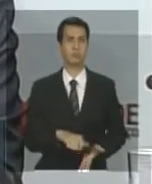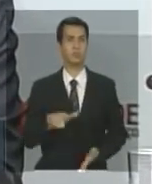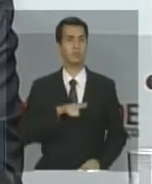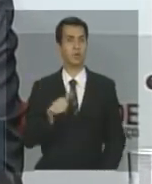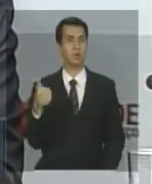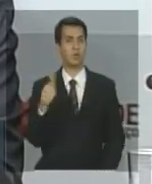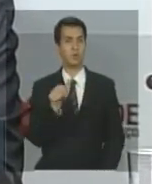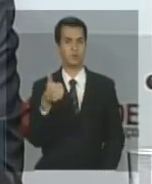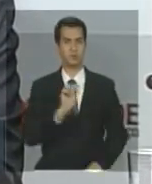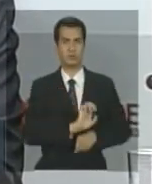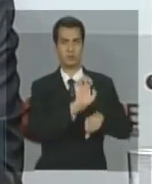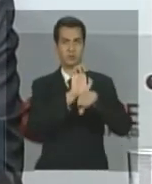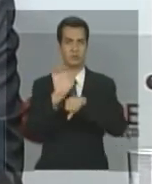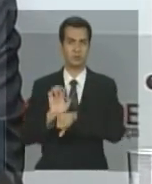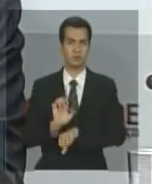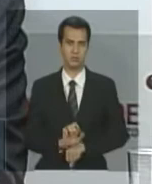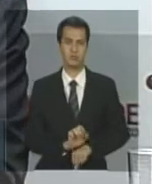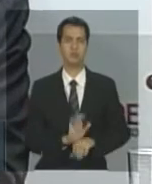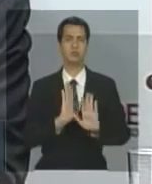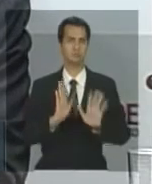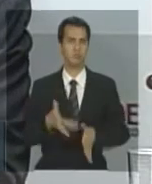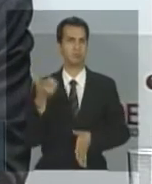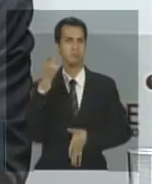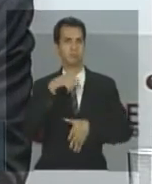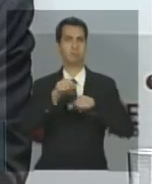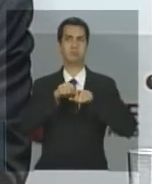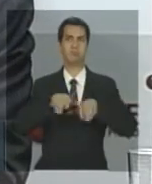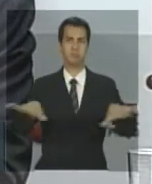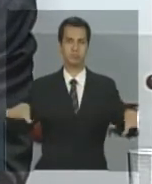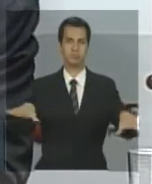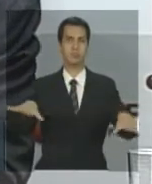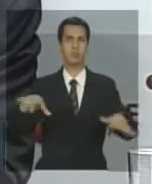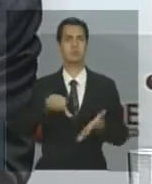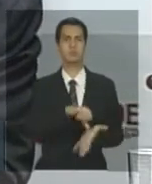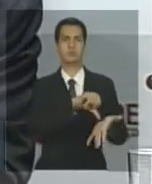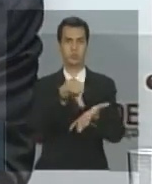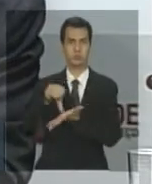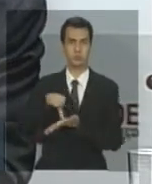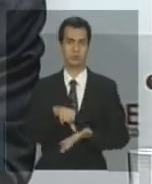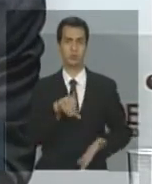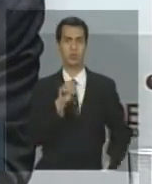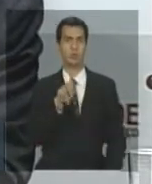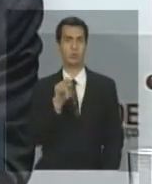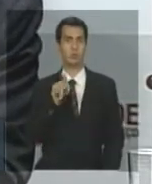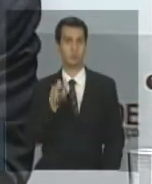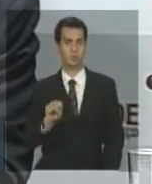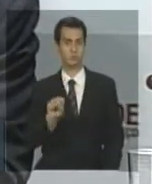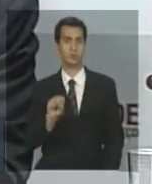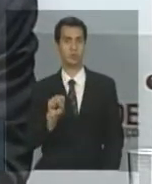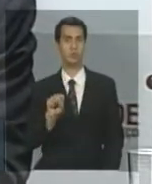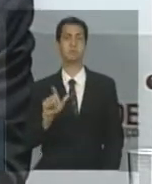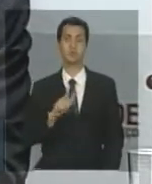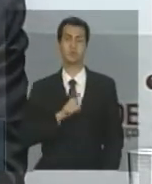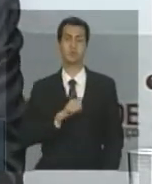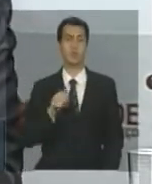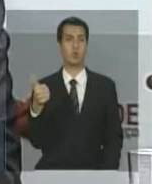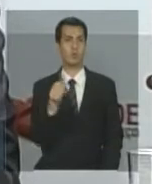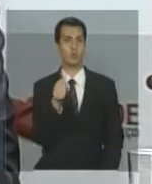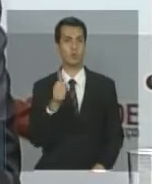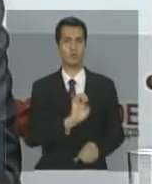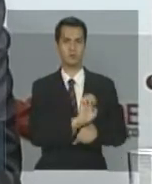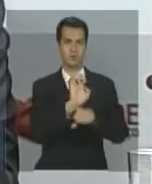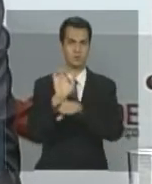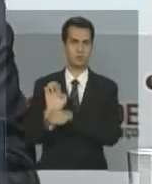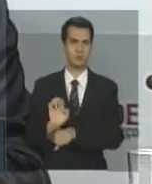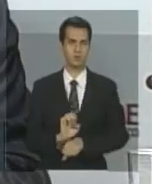novos estados. Então, expandimos o número de OPOs e, né, multiplicamos por 11 o número de estados, uma grande expansão no